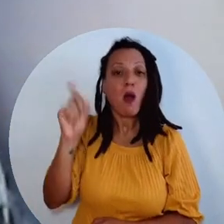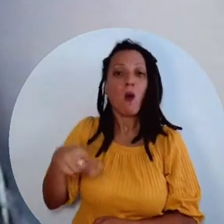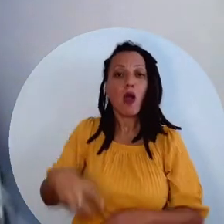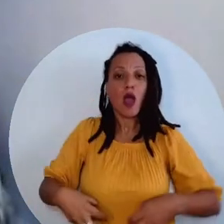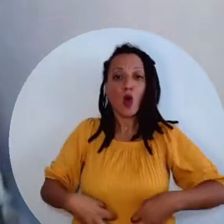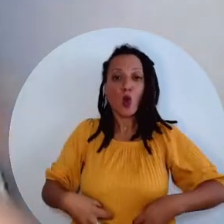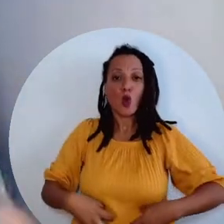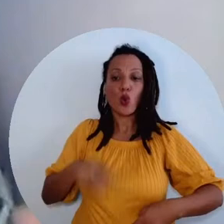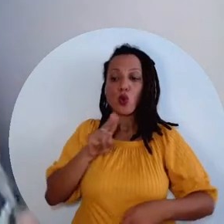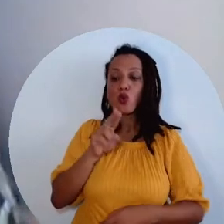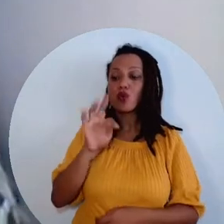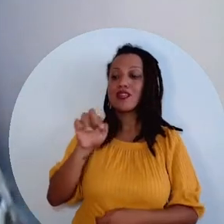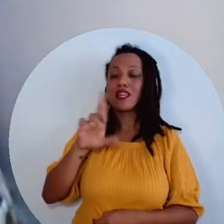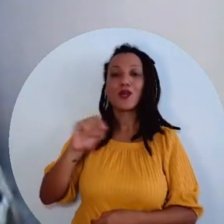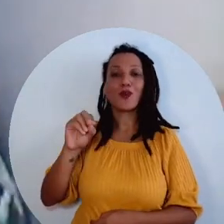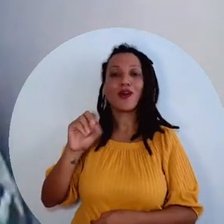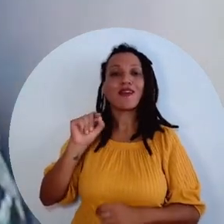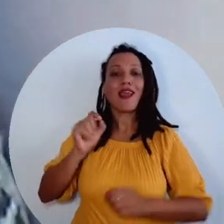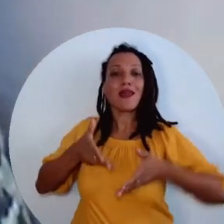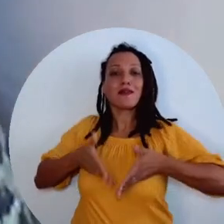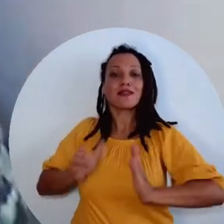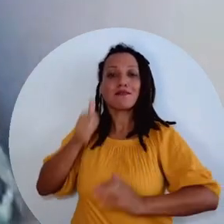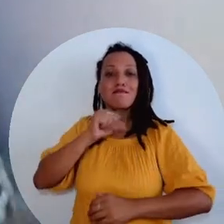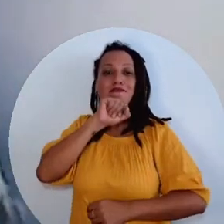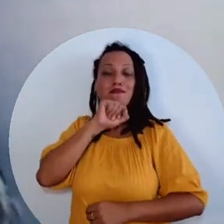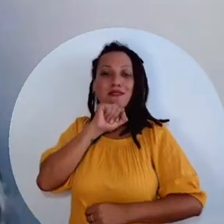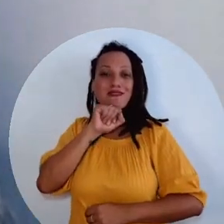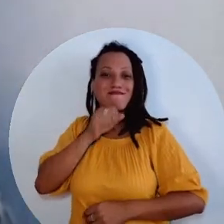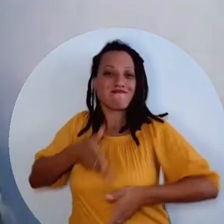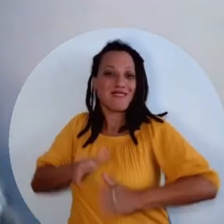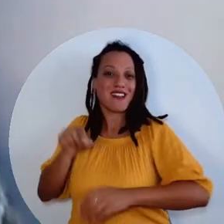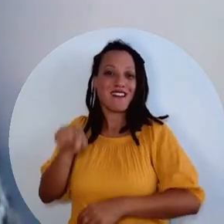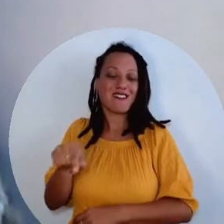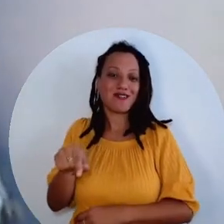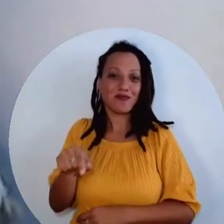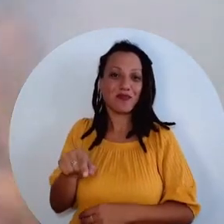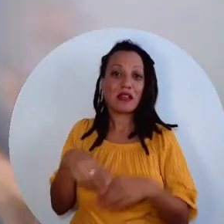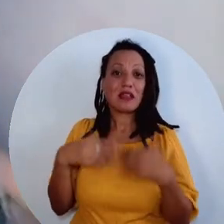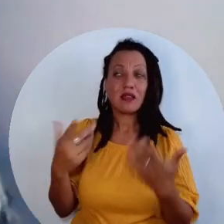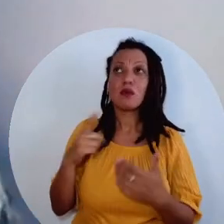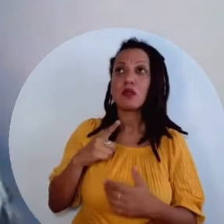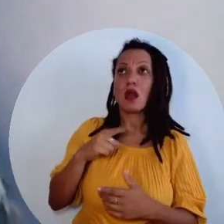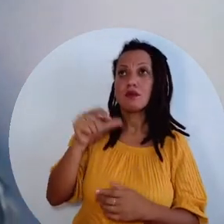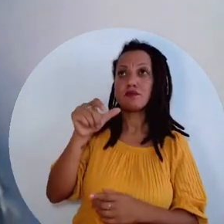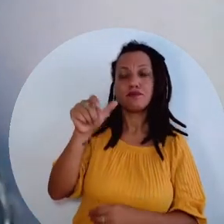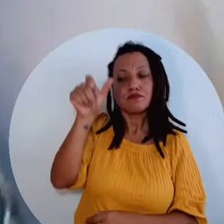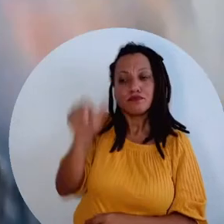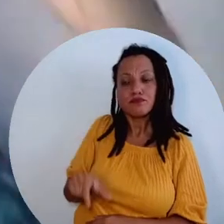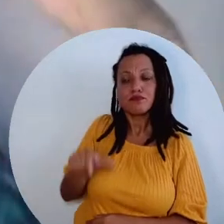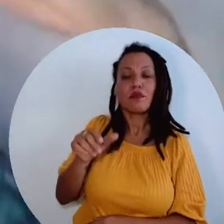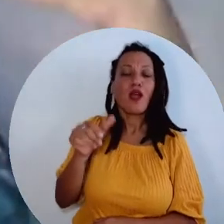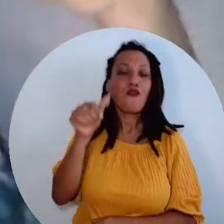uma relação com a sacralidade da vida, né? Com a figura feminina enquanto uma figura que